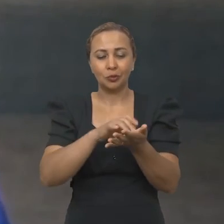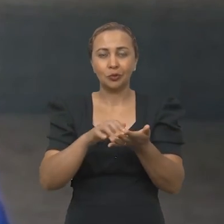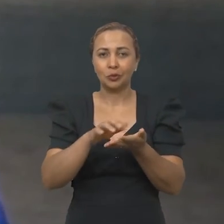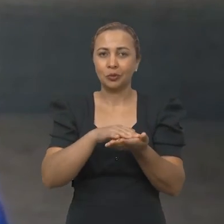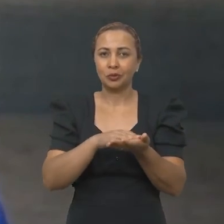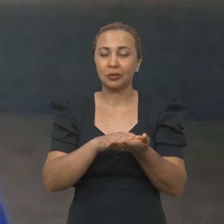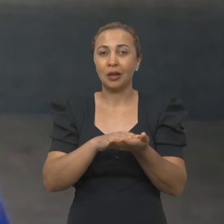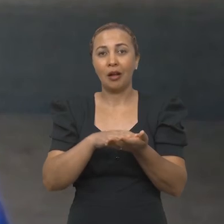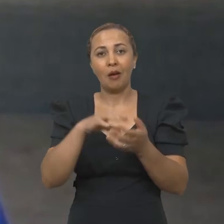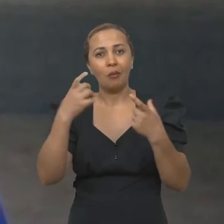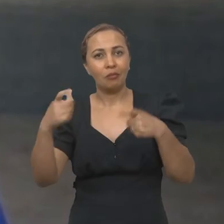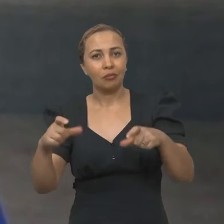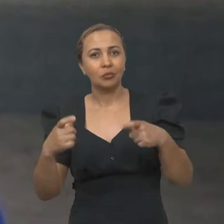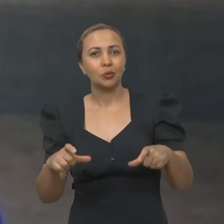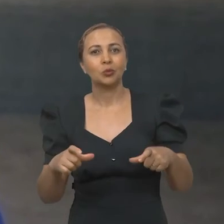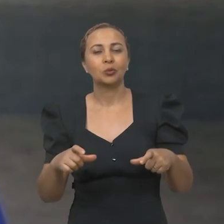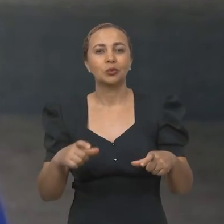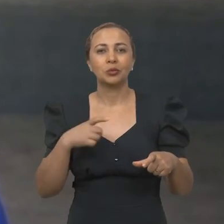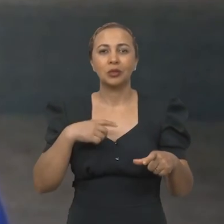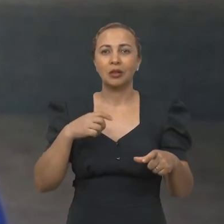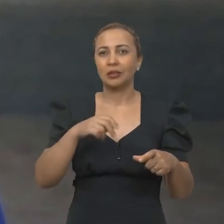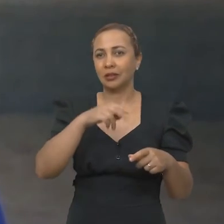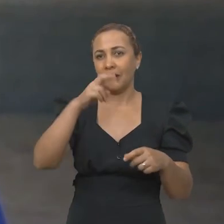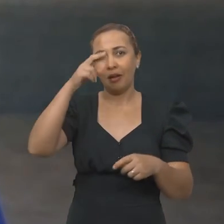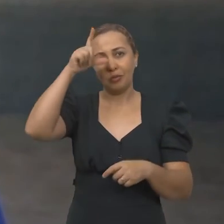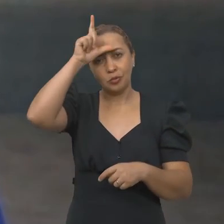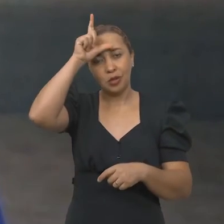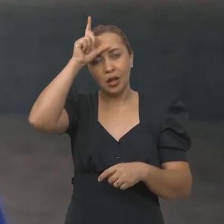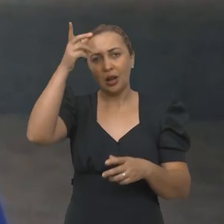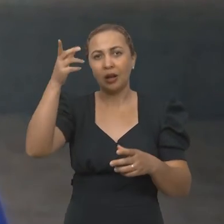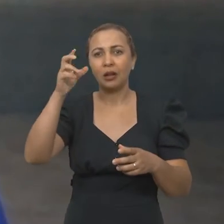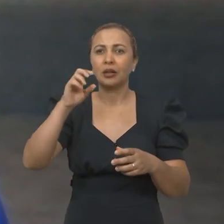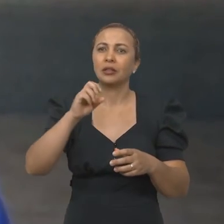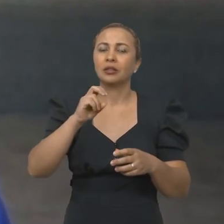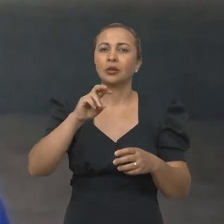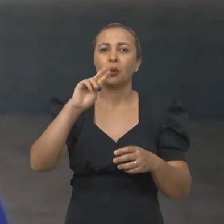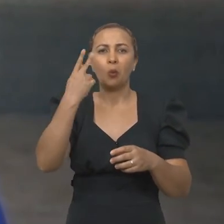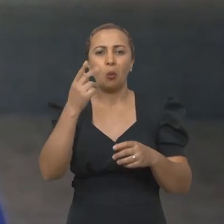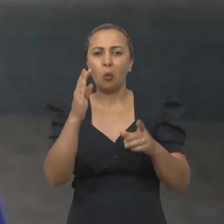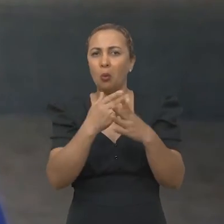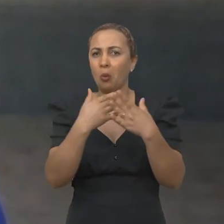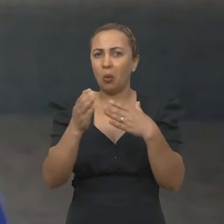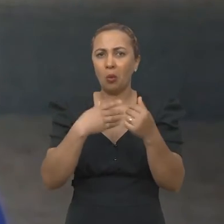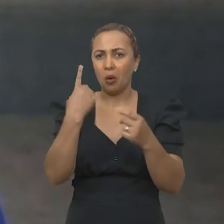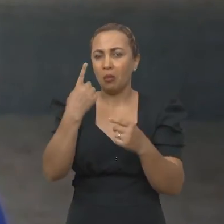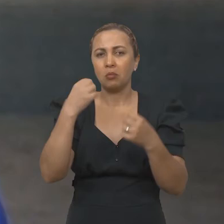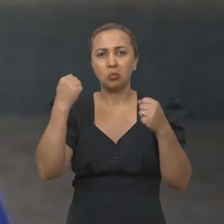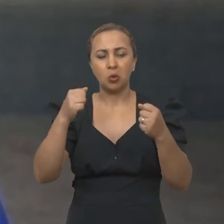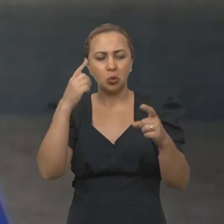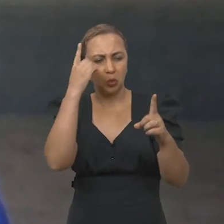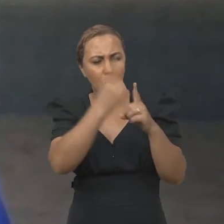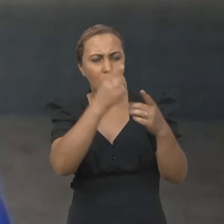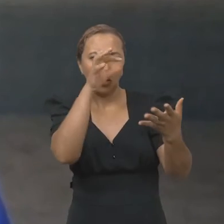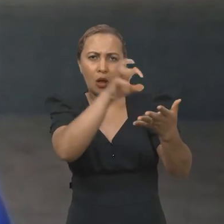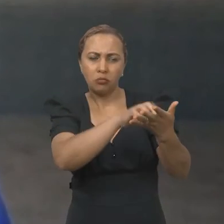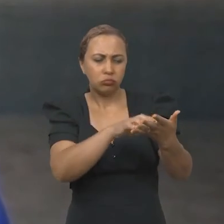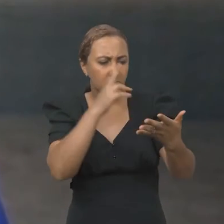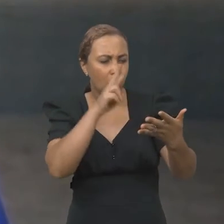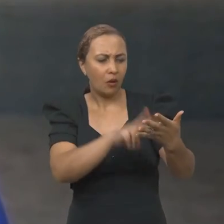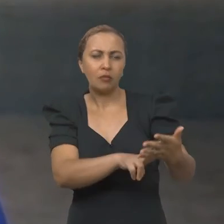móvel onde as autoridades ou qualquer um que, identificando um alerta desse,